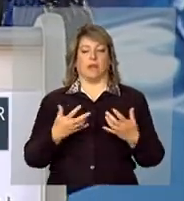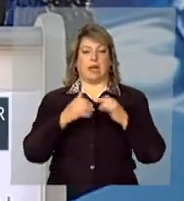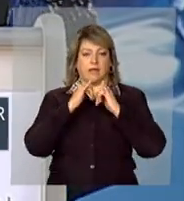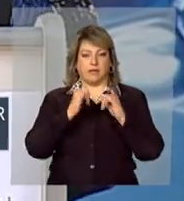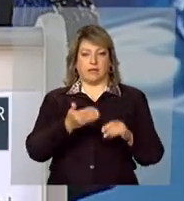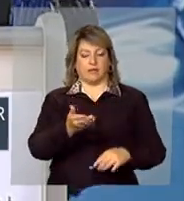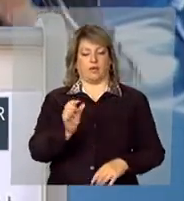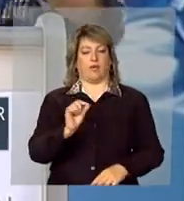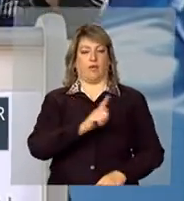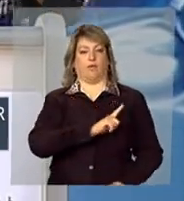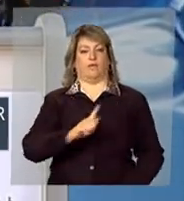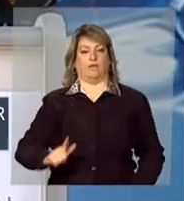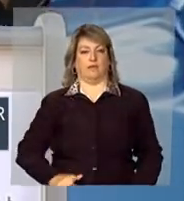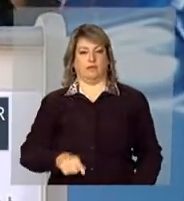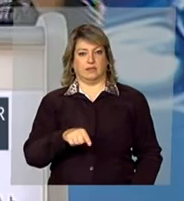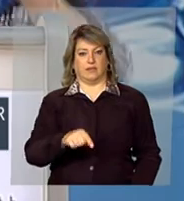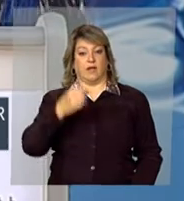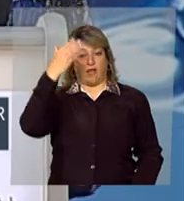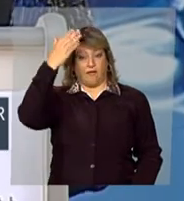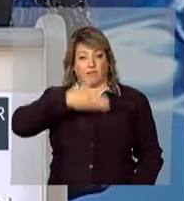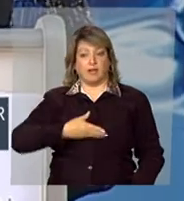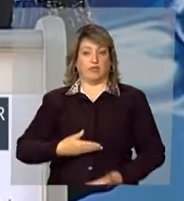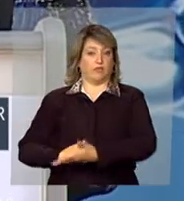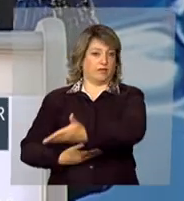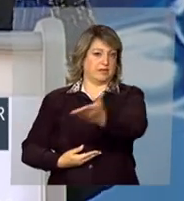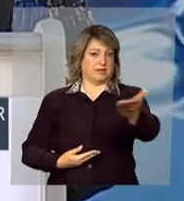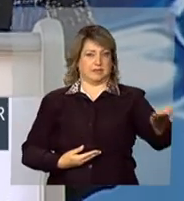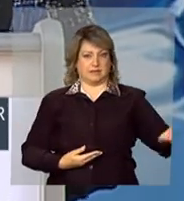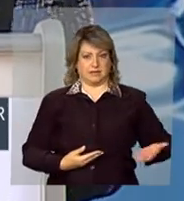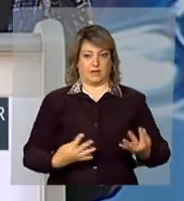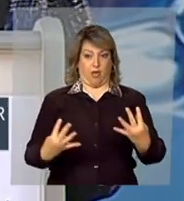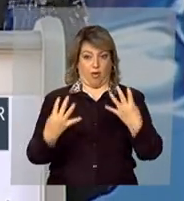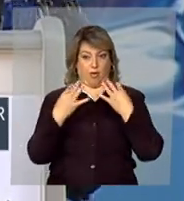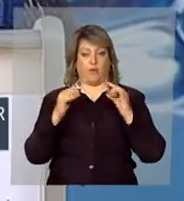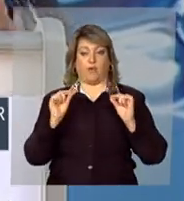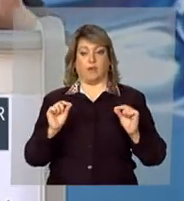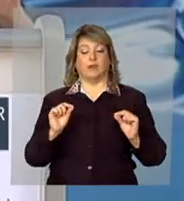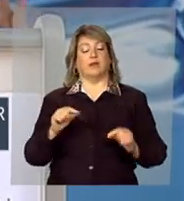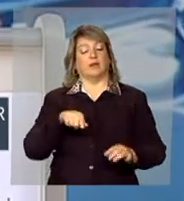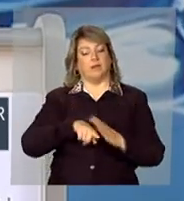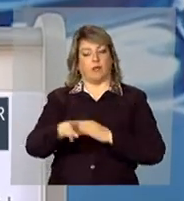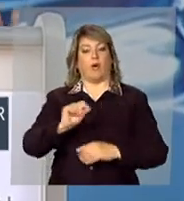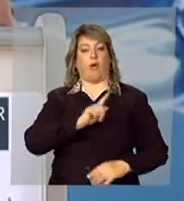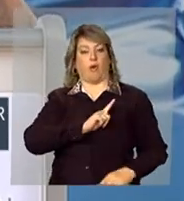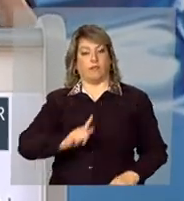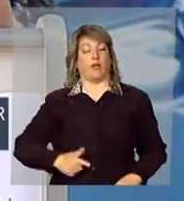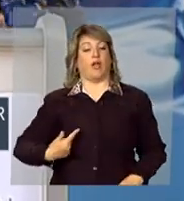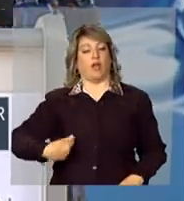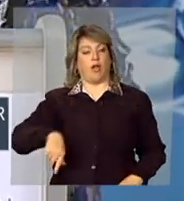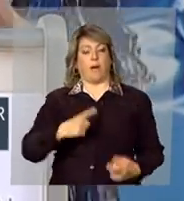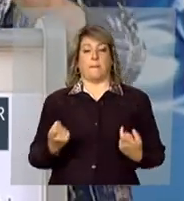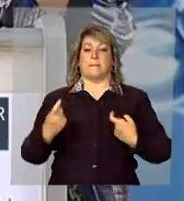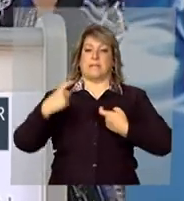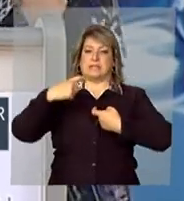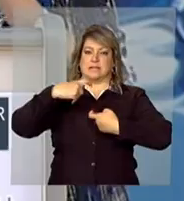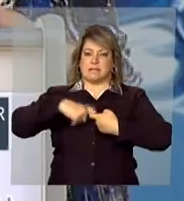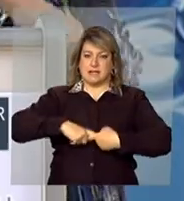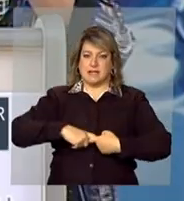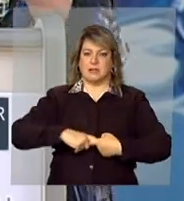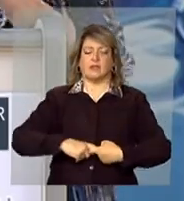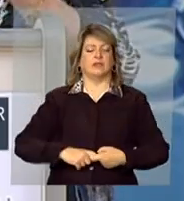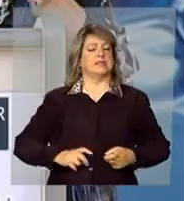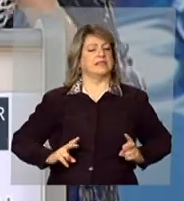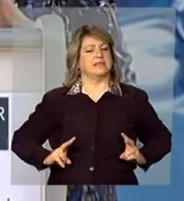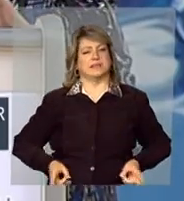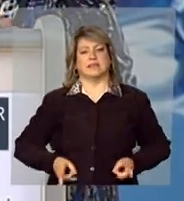dizer para o governador, na frente de todos vocês, governador, nós somos parceiros em